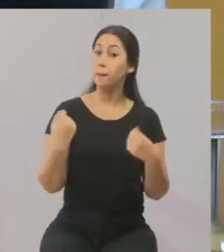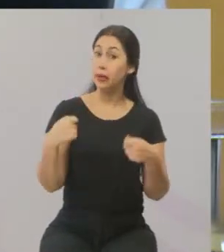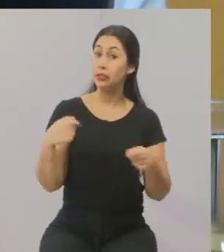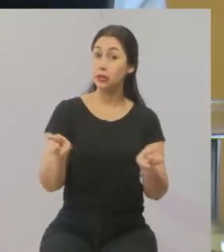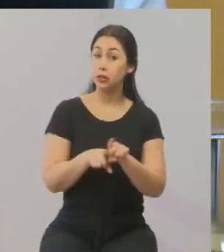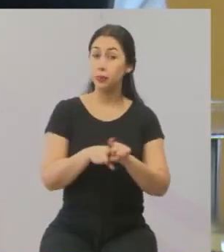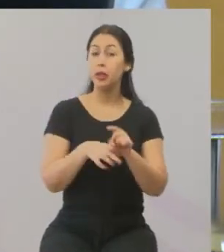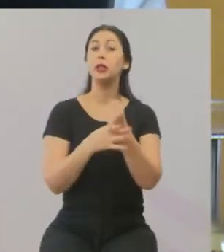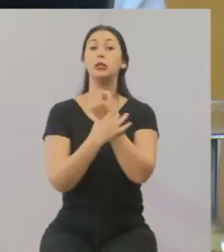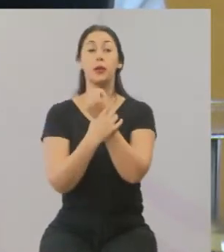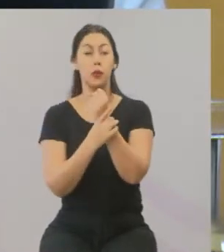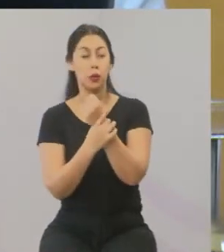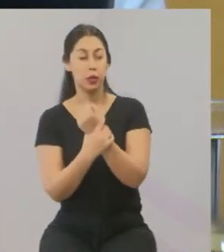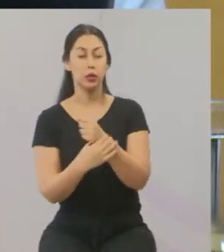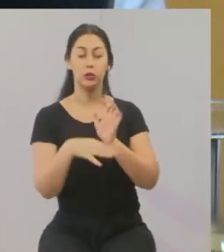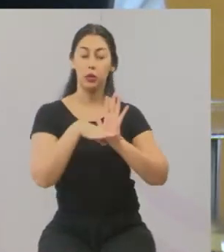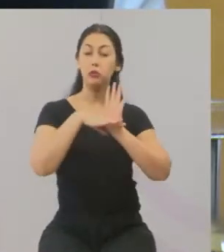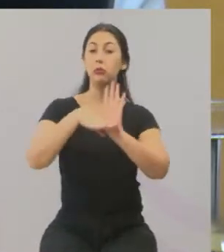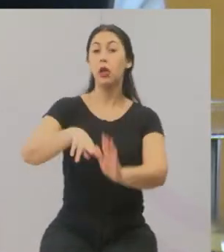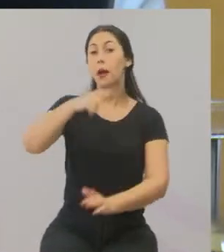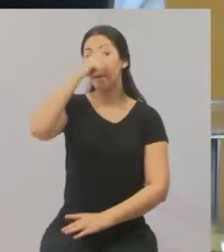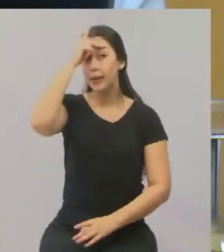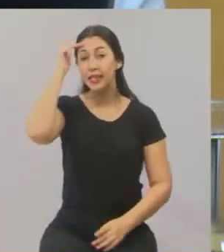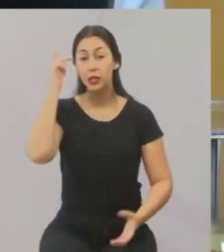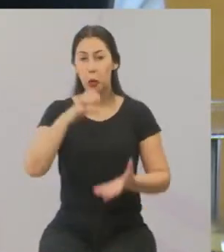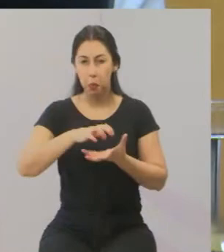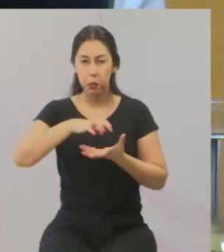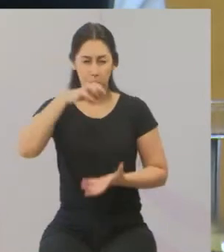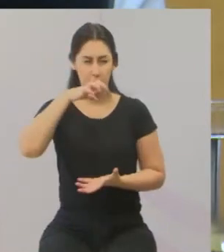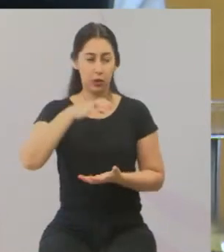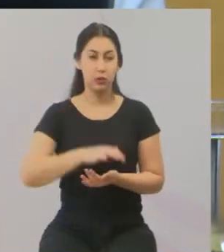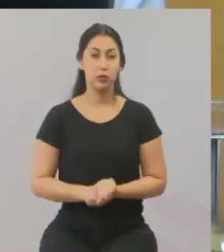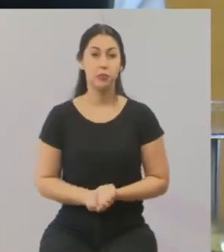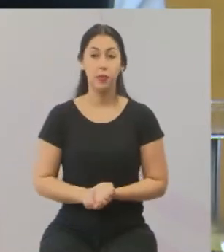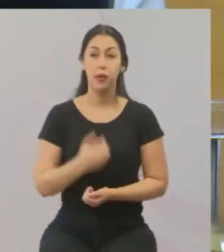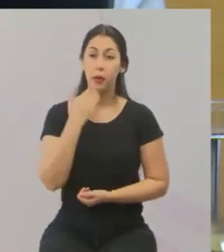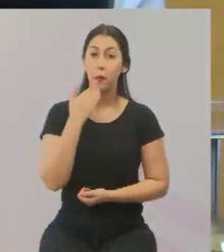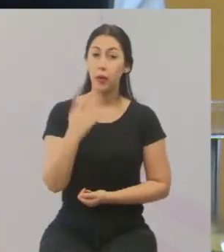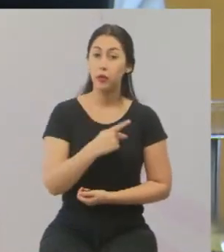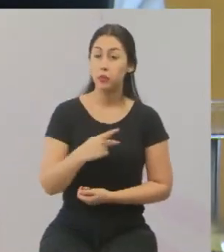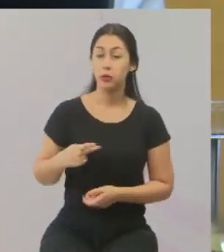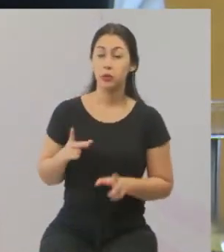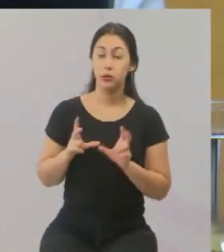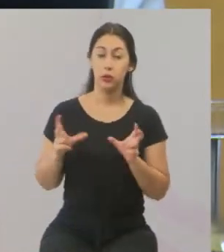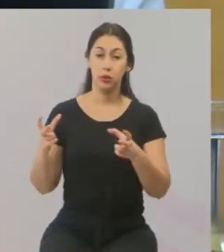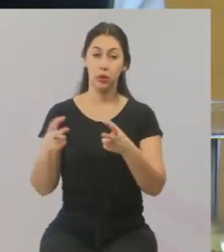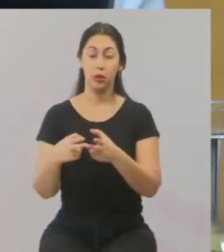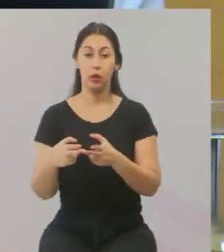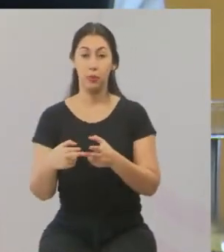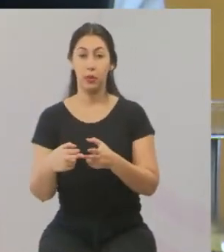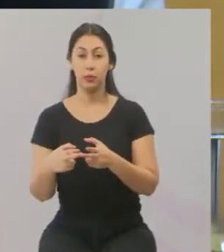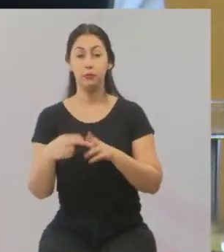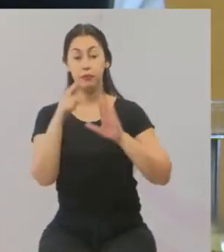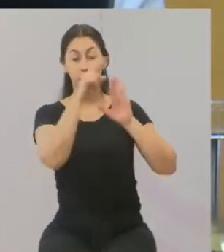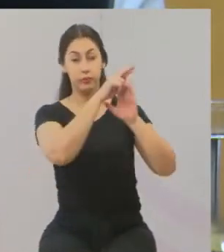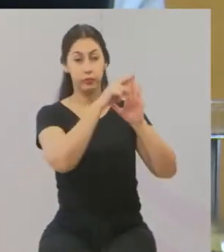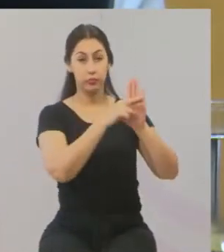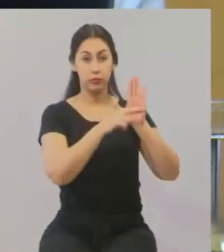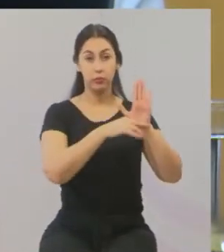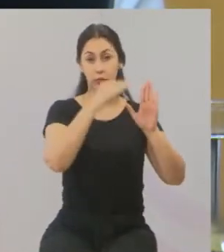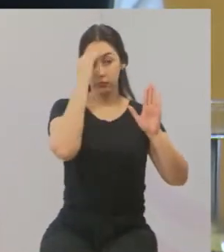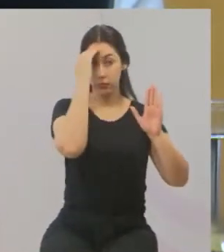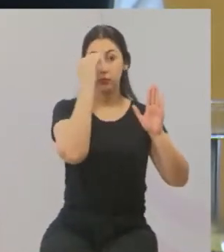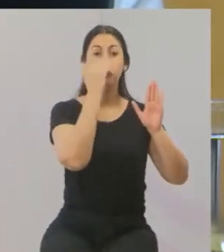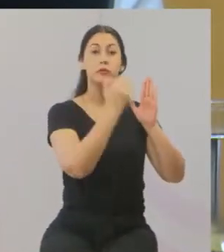dos moradores, que são idosos com muitas histórias de vida, requeiro, excelentíssimo senhor presidente desta casa, ouvido e aprovado pela Igreja